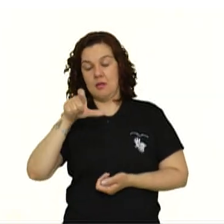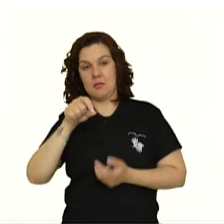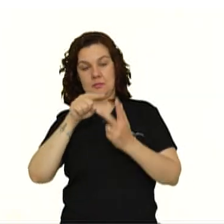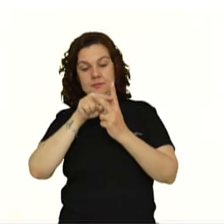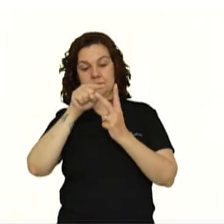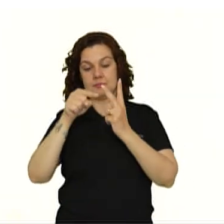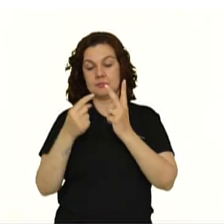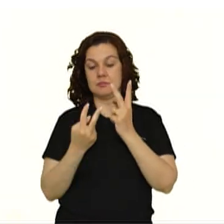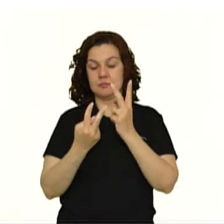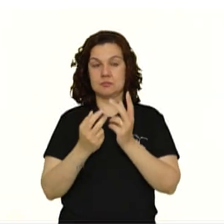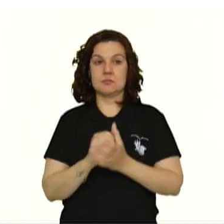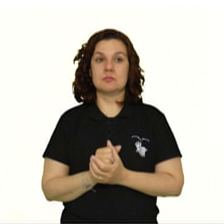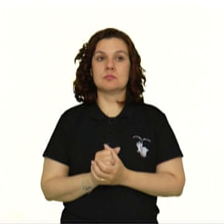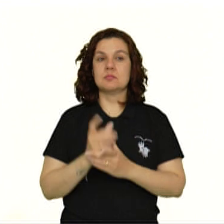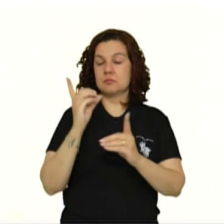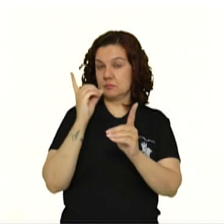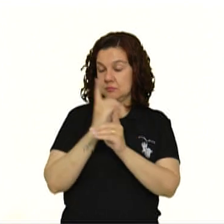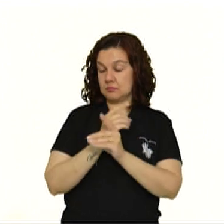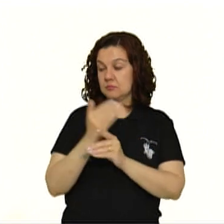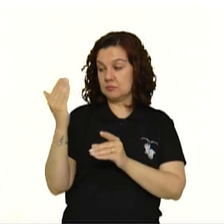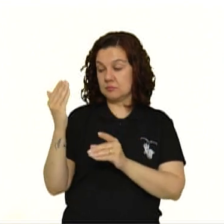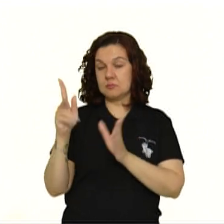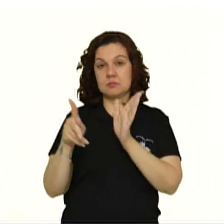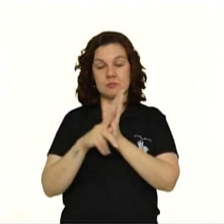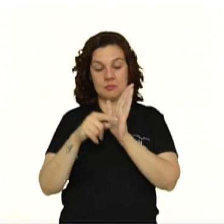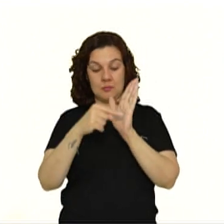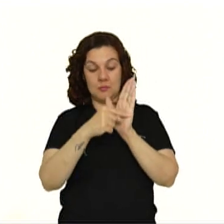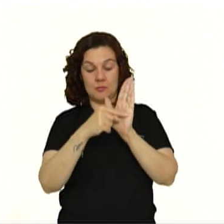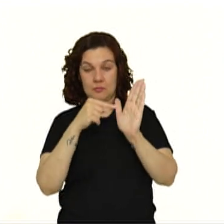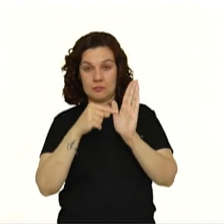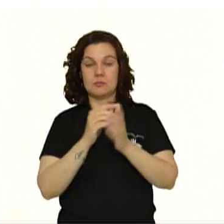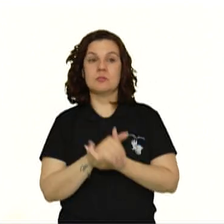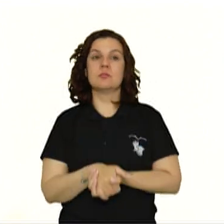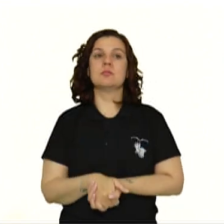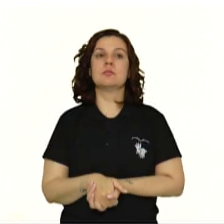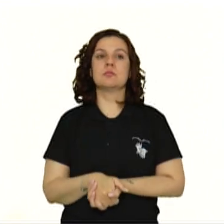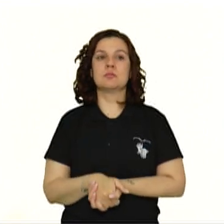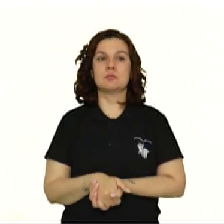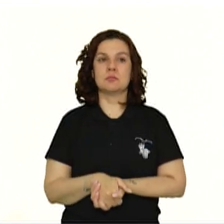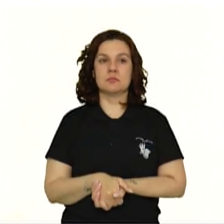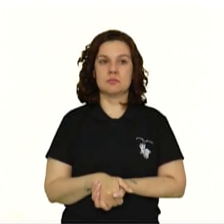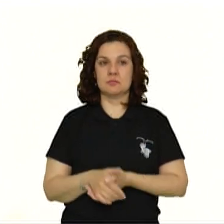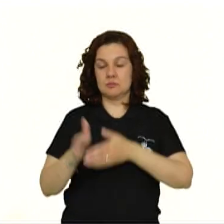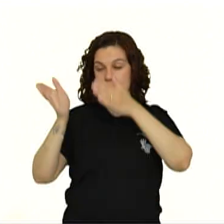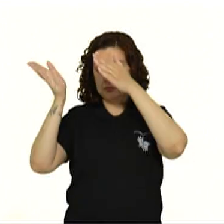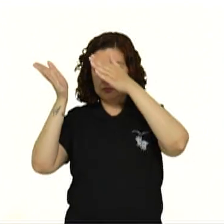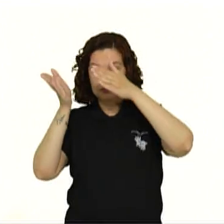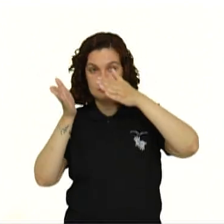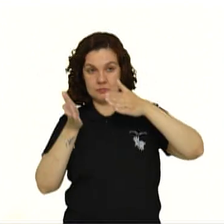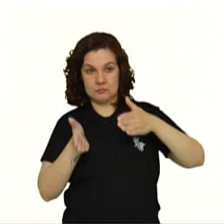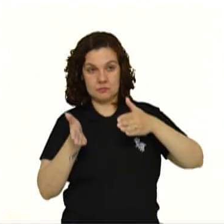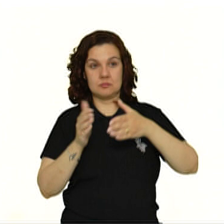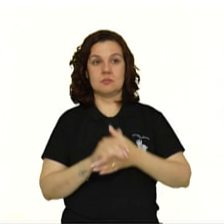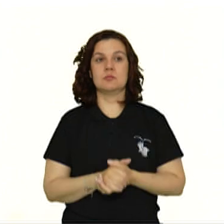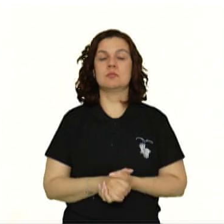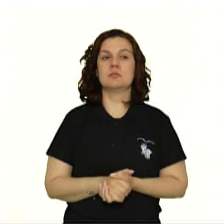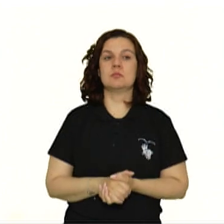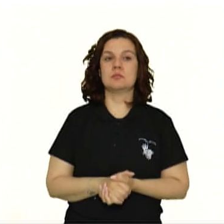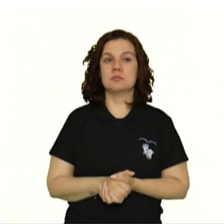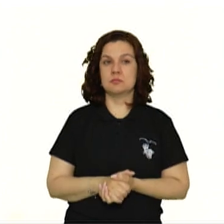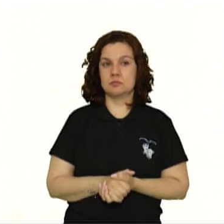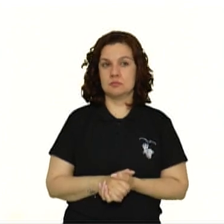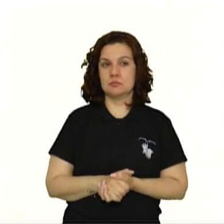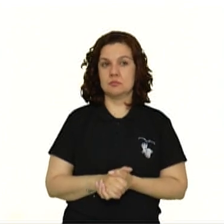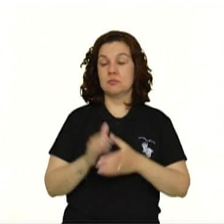de 2, eu vou conseguir achar a medida do lado. Vou simplificar raiz de 2 com raiz de 2, cada uma está